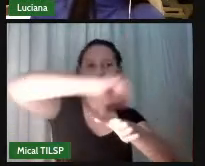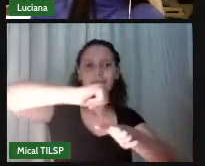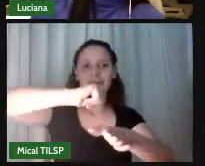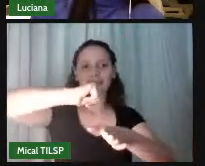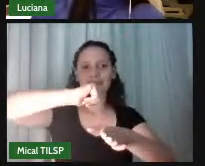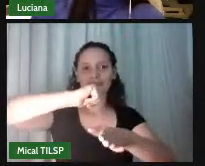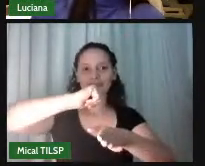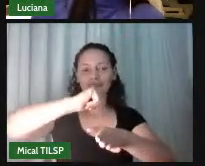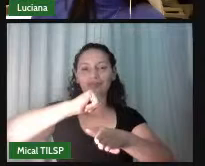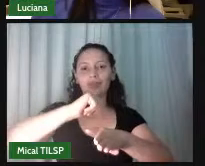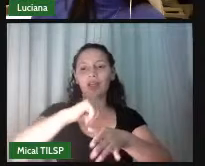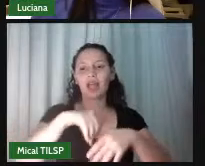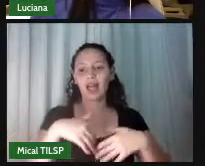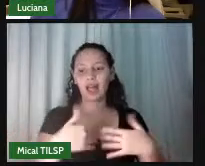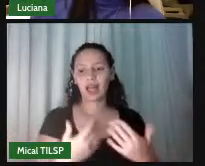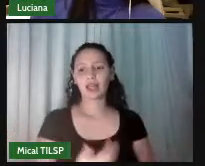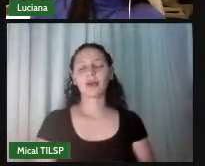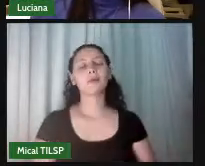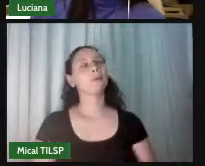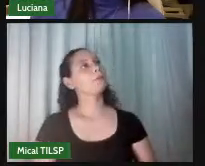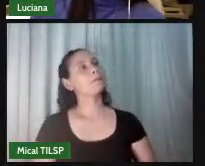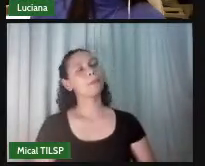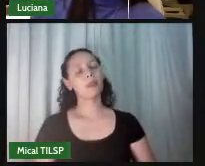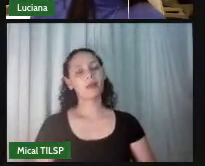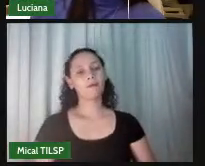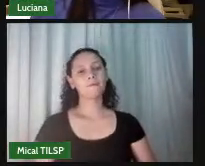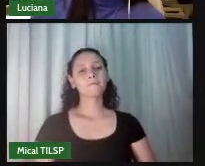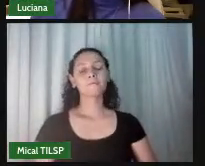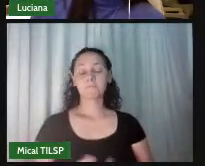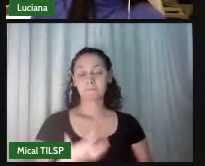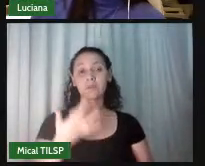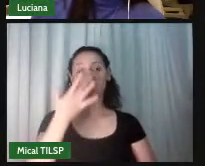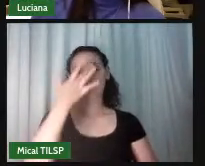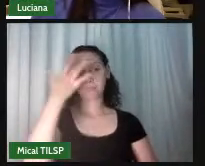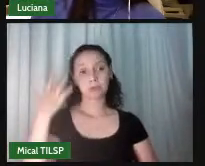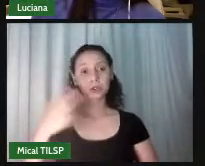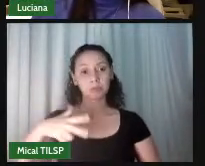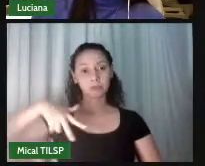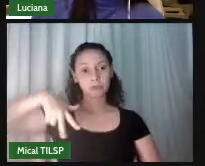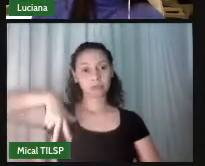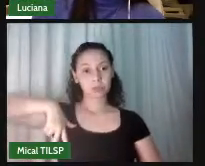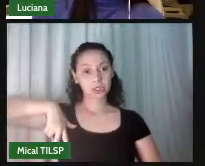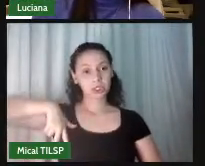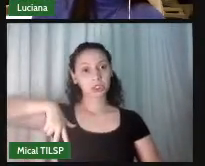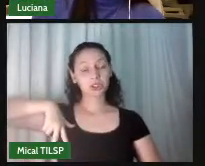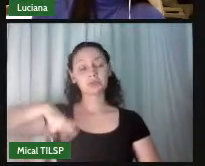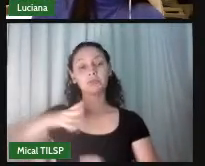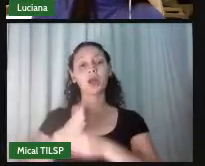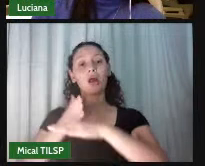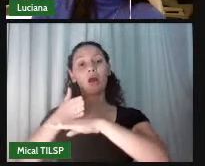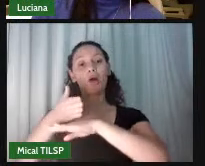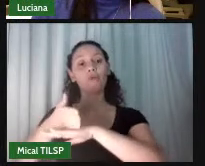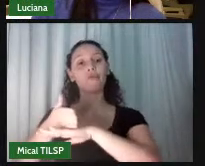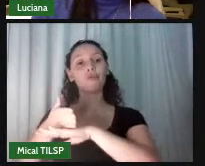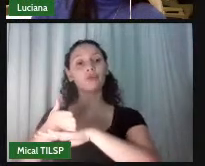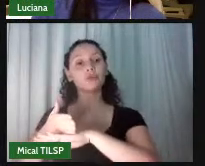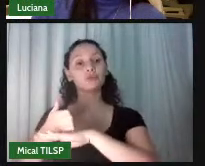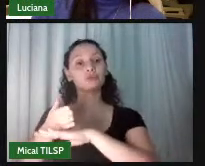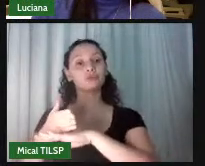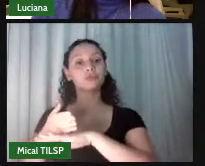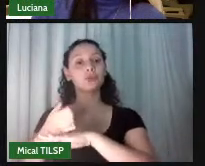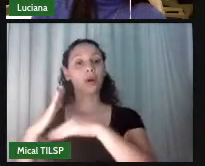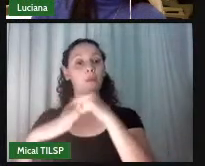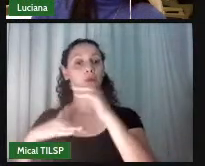procurou, né, um profissional, recebeu um determinado tratamento e, por algum motivo, aquele tratamento não saiu